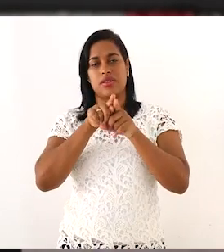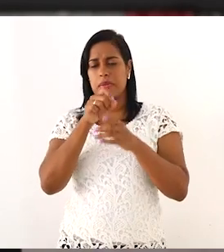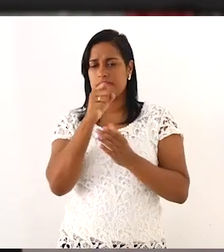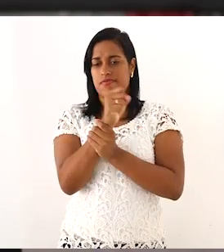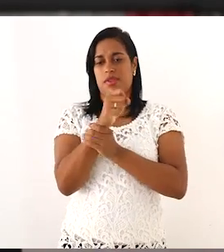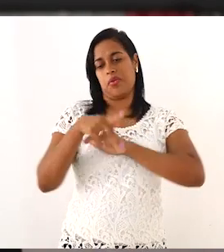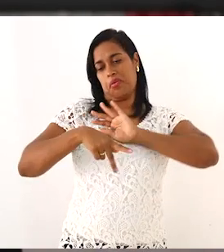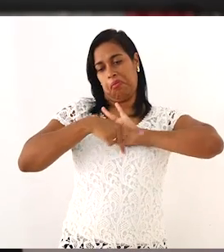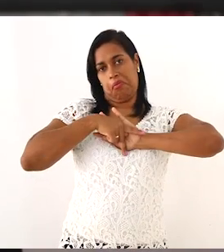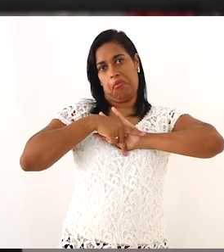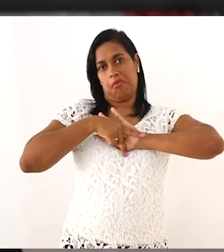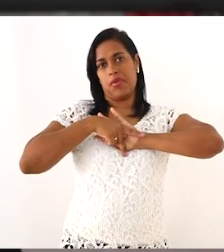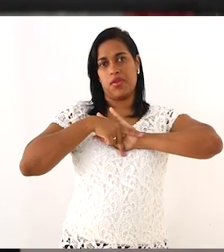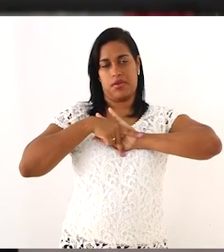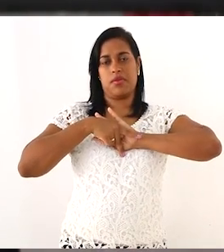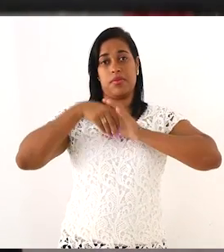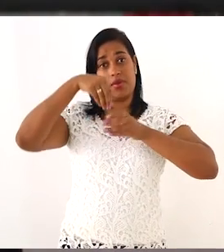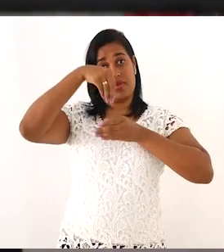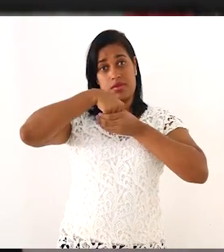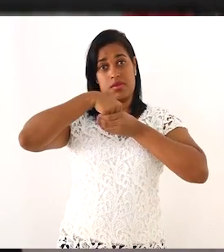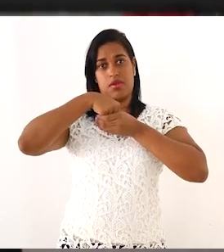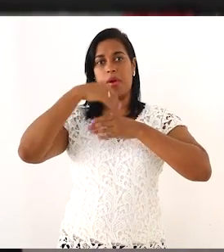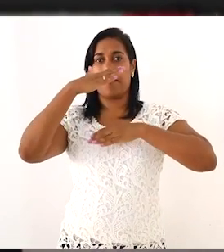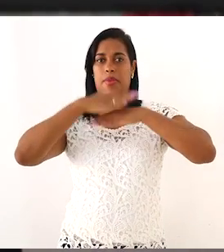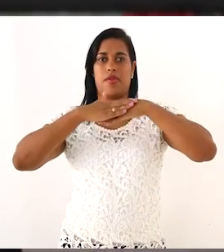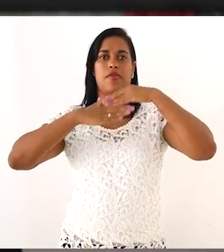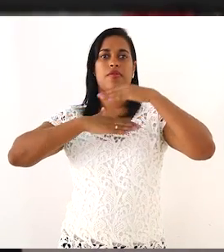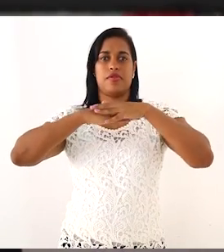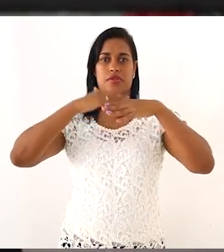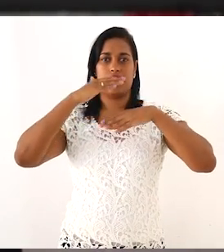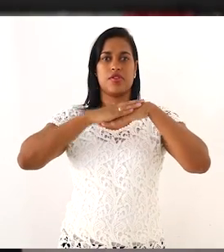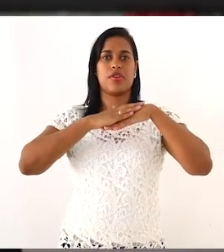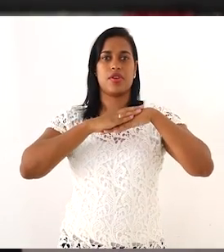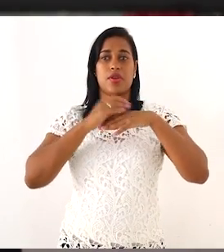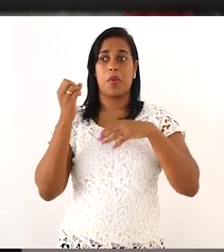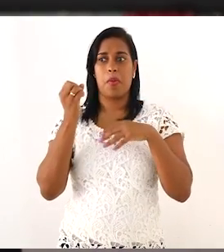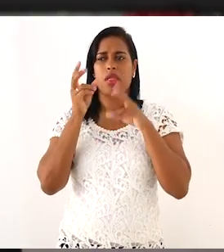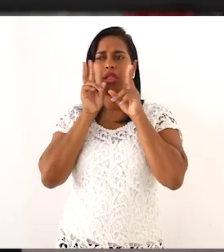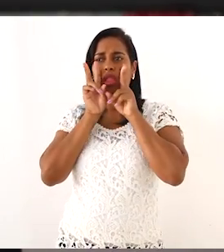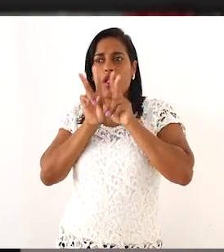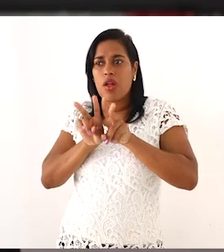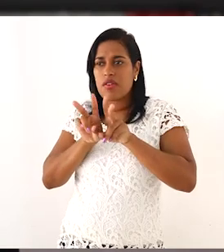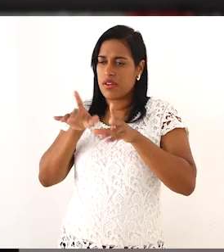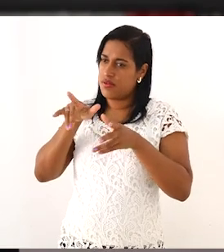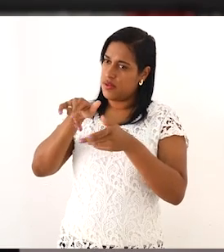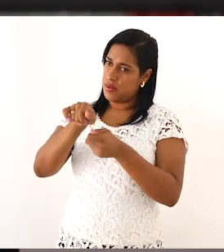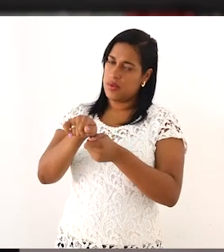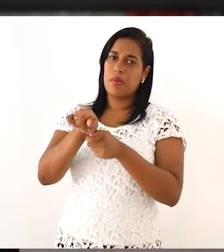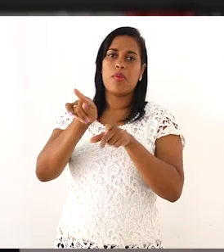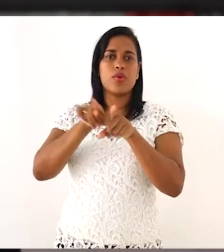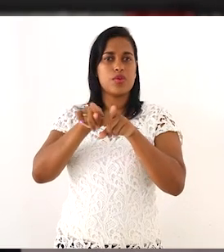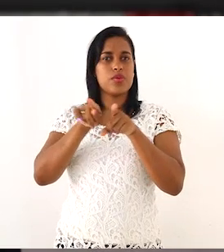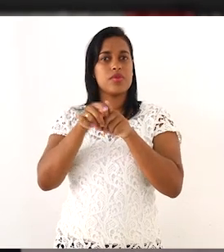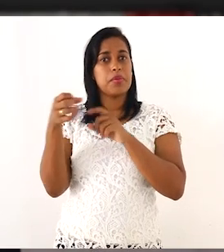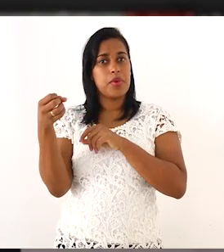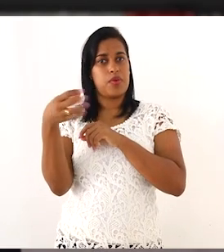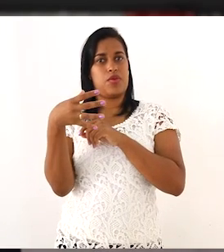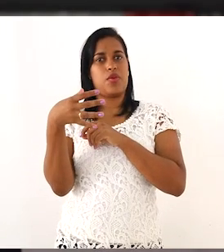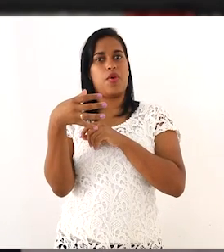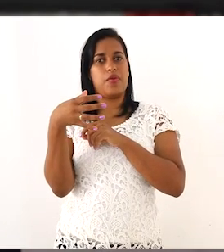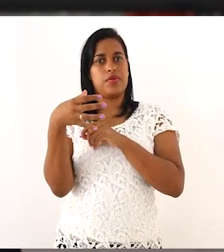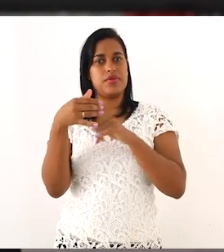autossegurança são incutidos no funcionário, construindo uma nova visão de mundo e um novo patamar